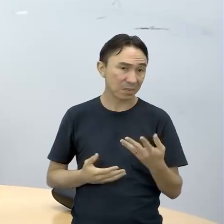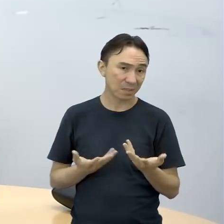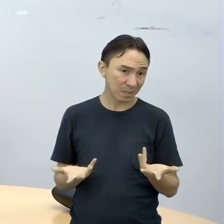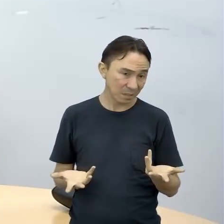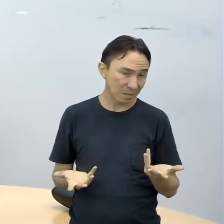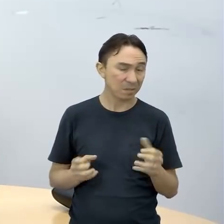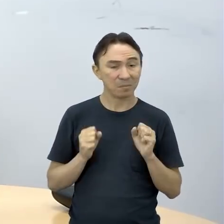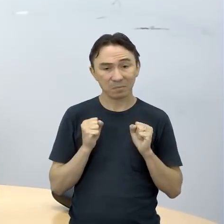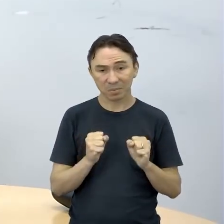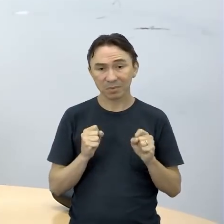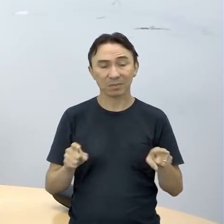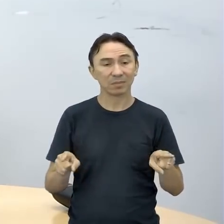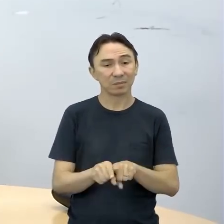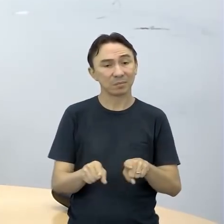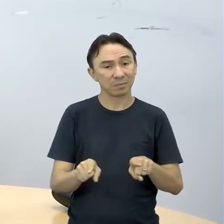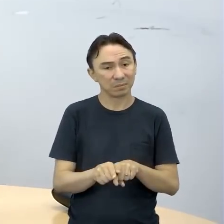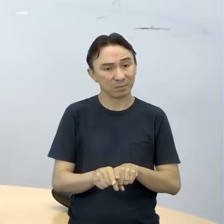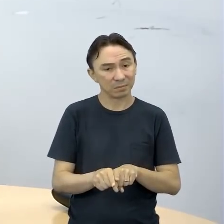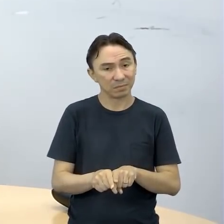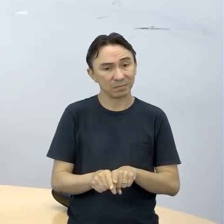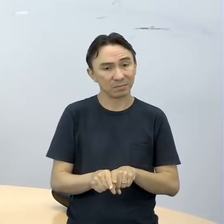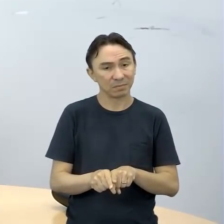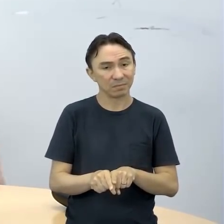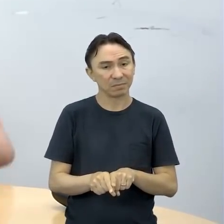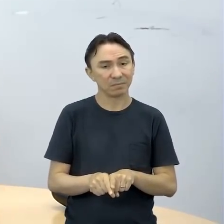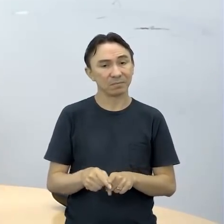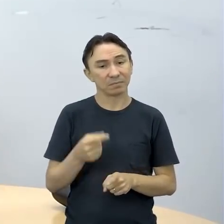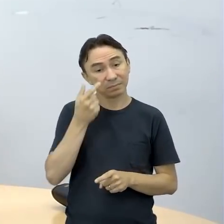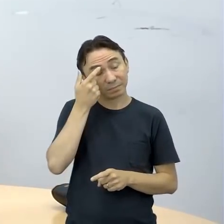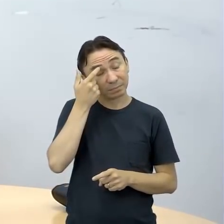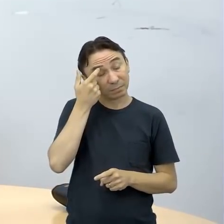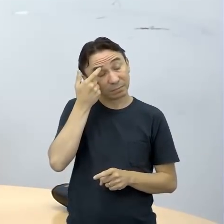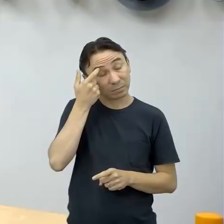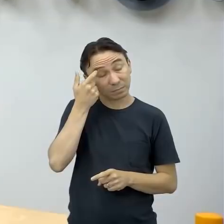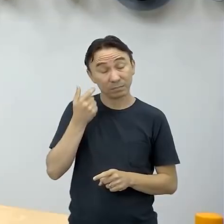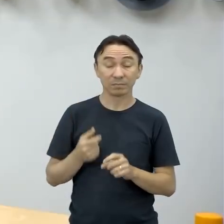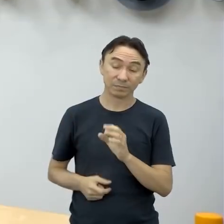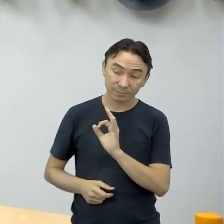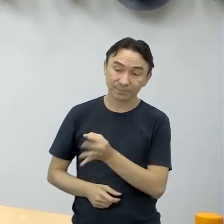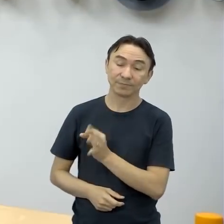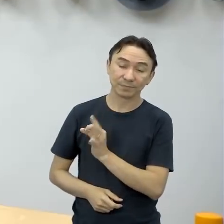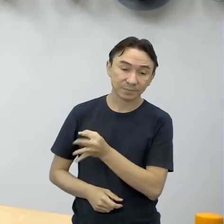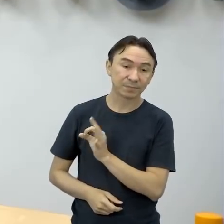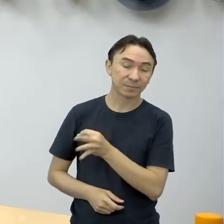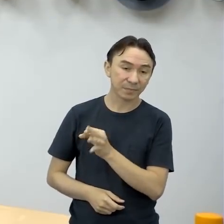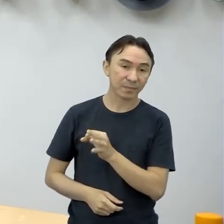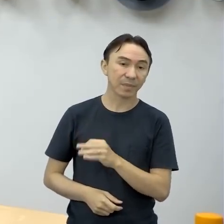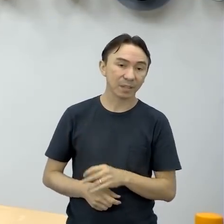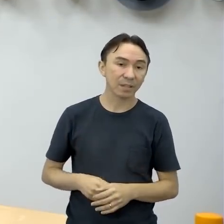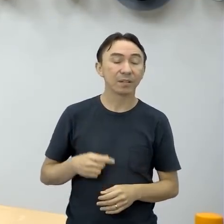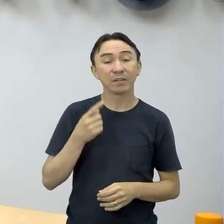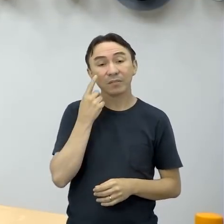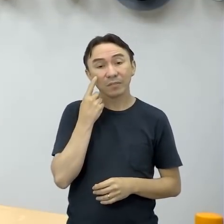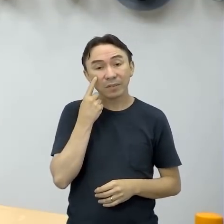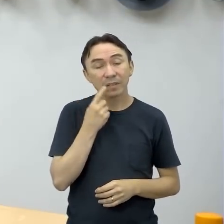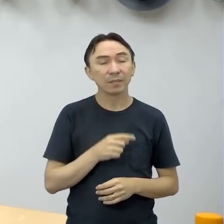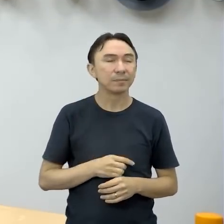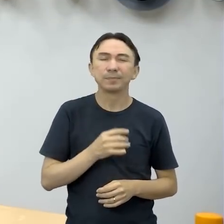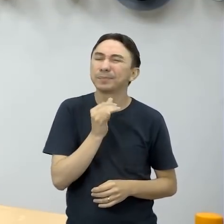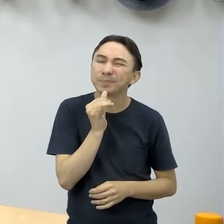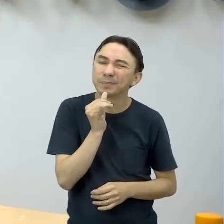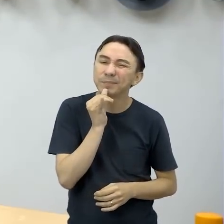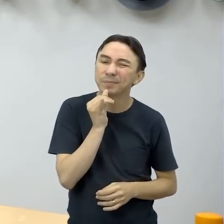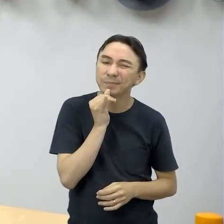naquele aprofundamento curricular, não é mesmo, Marcos? Sim, inclusive eu gostaria de deixar um exemplo aí, né, um exemplo, por